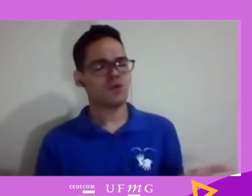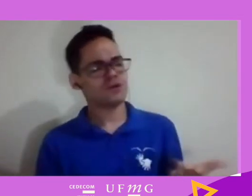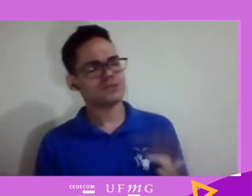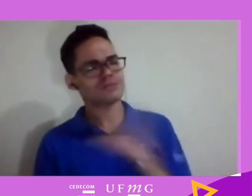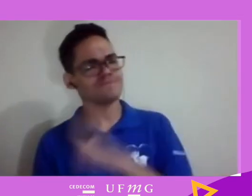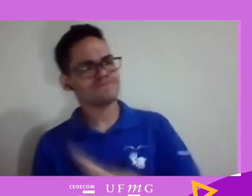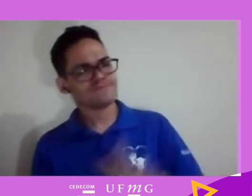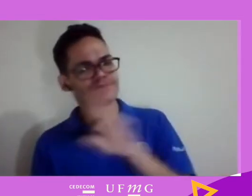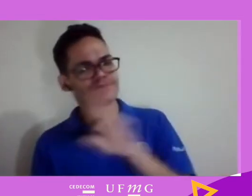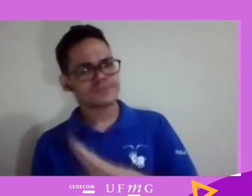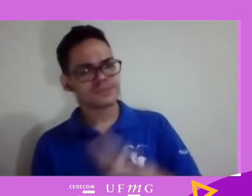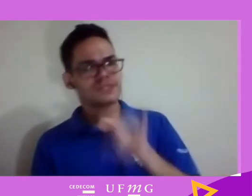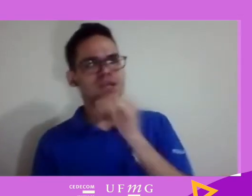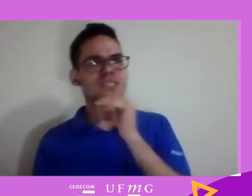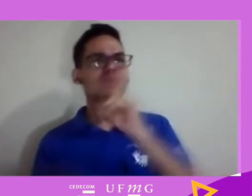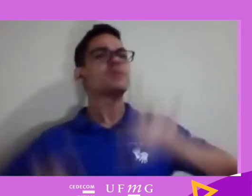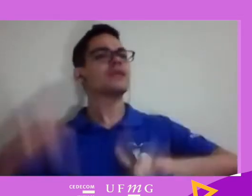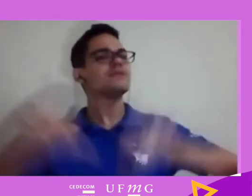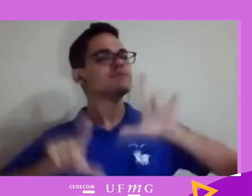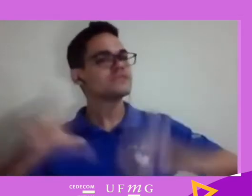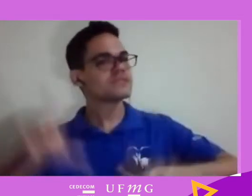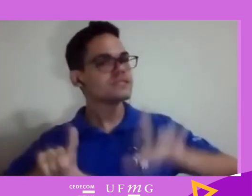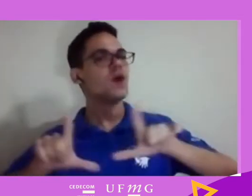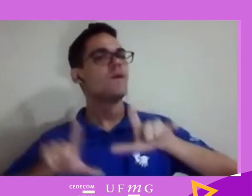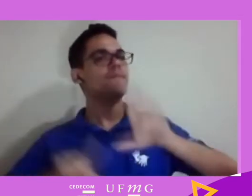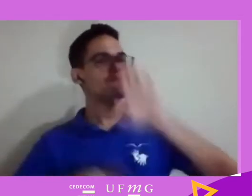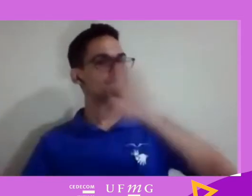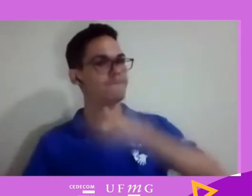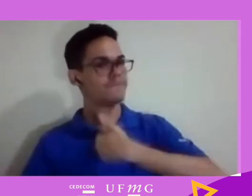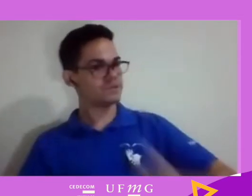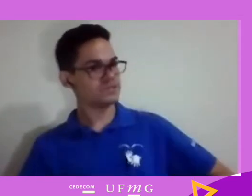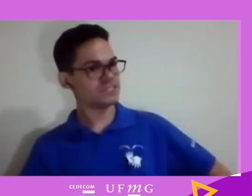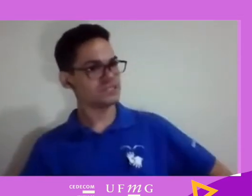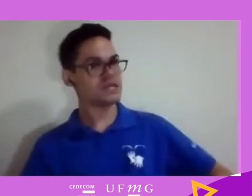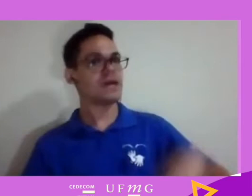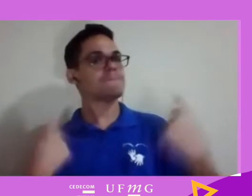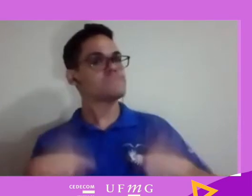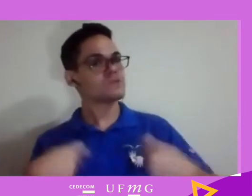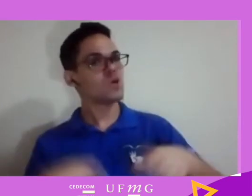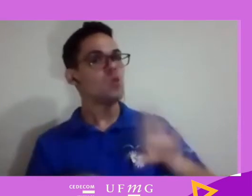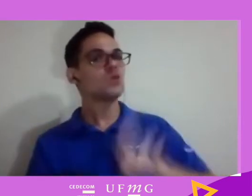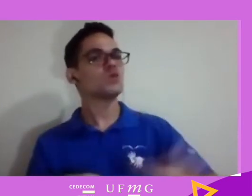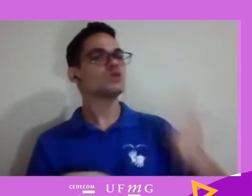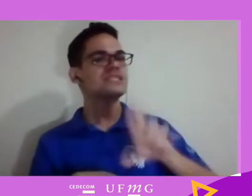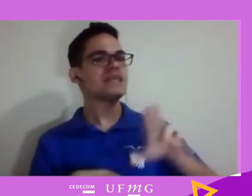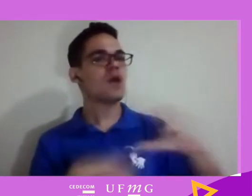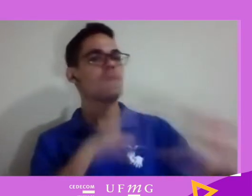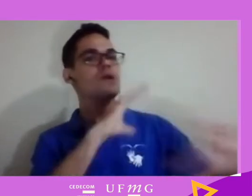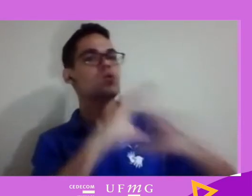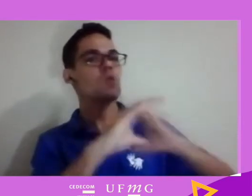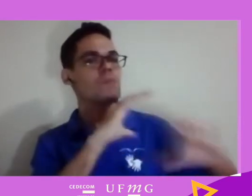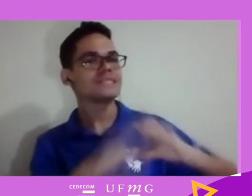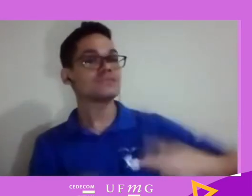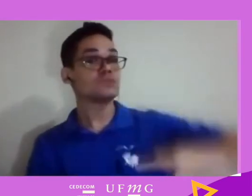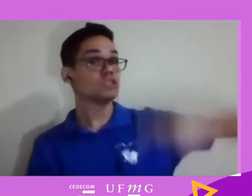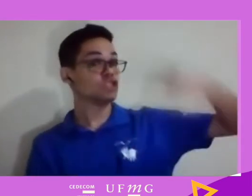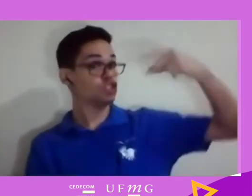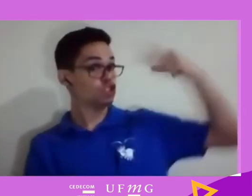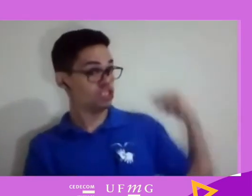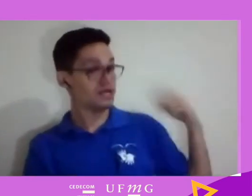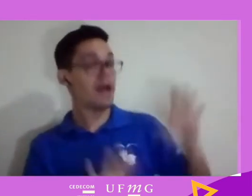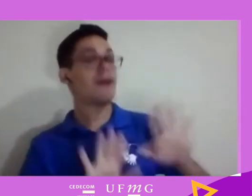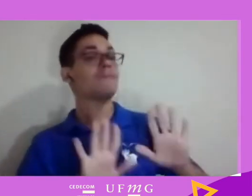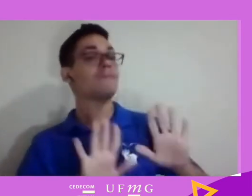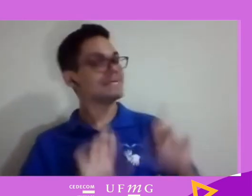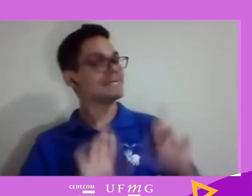por exemplo, talvez subutilizando televisões públicas, talvez a gente esteja subutilizando uma forma de comunicação